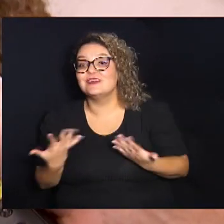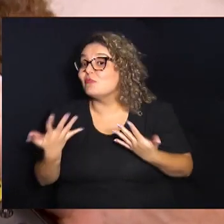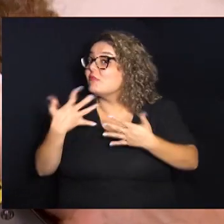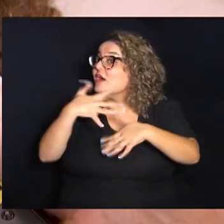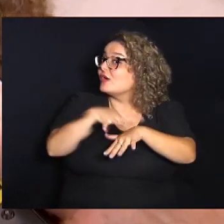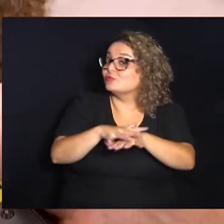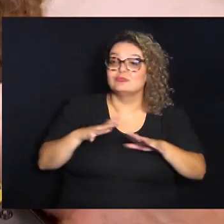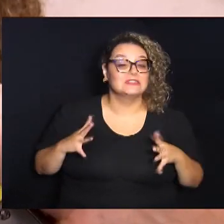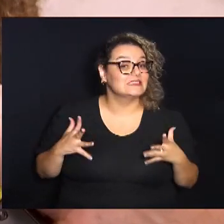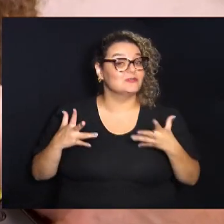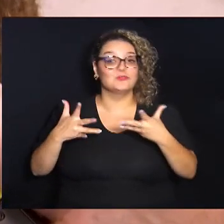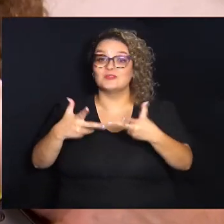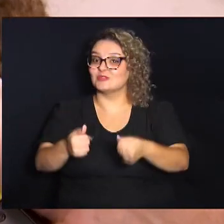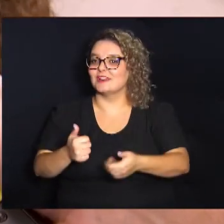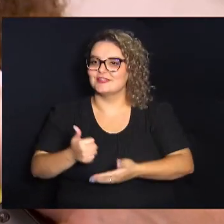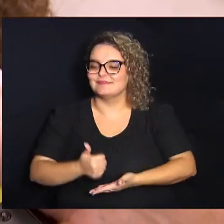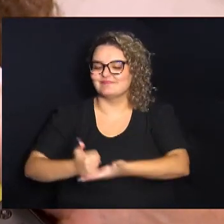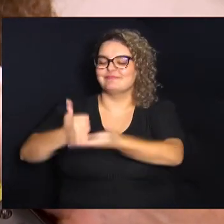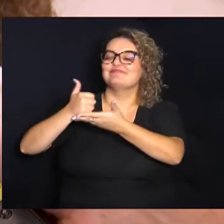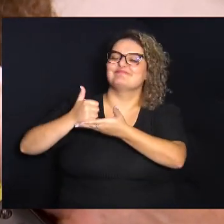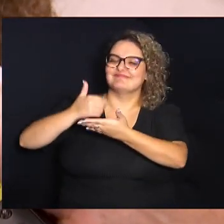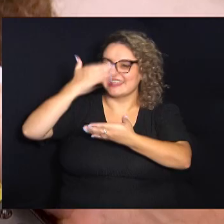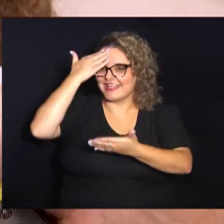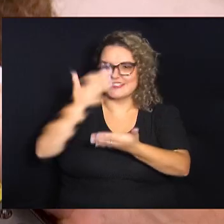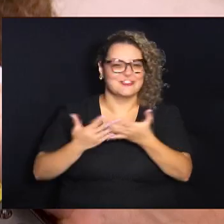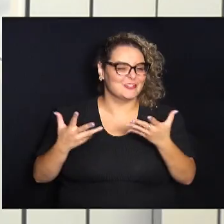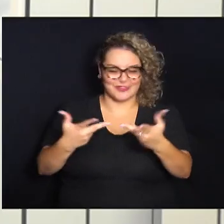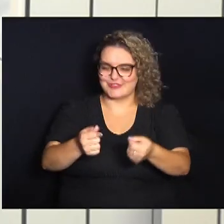todos. A taça, ela abraça a todos.